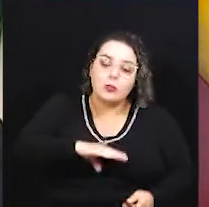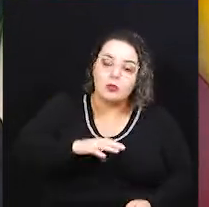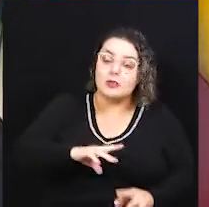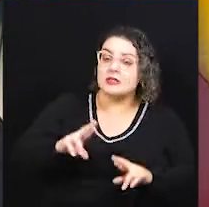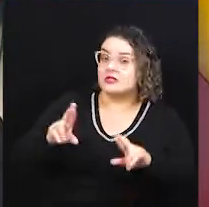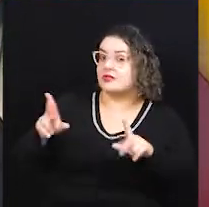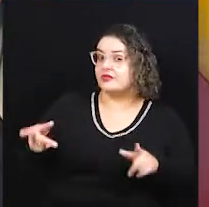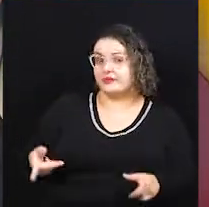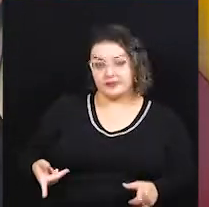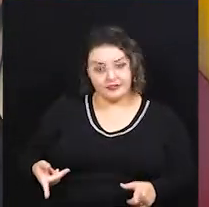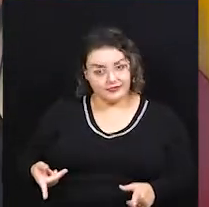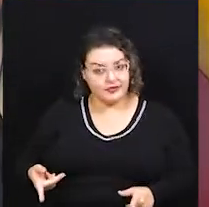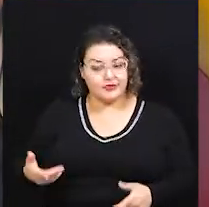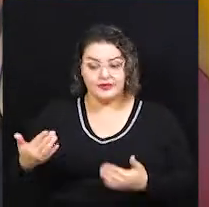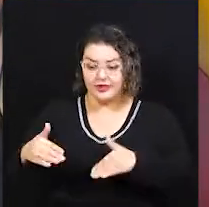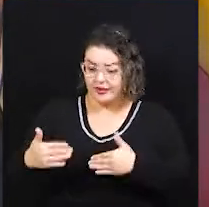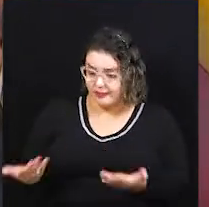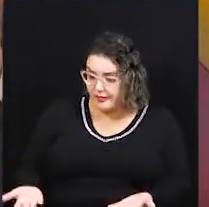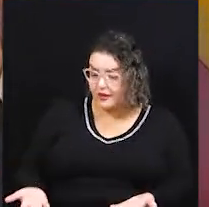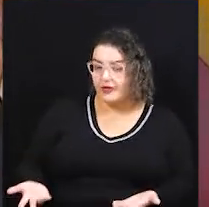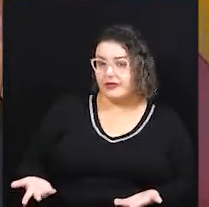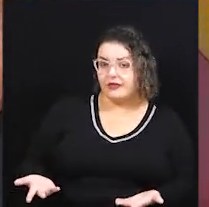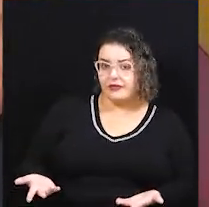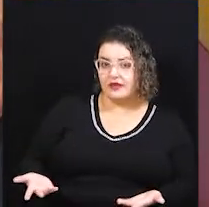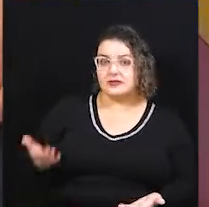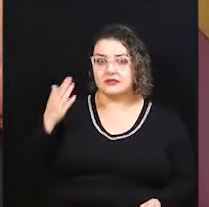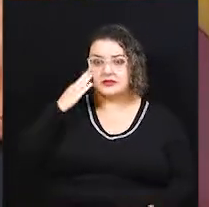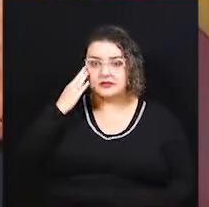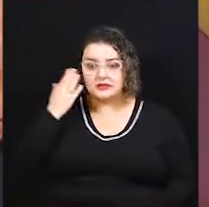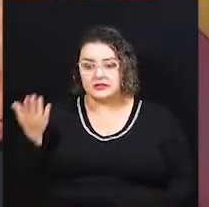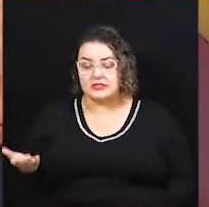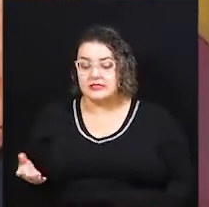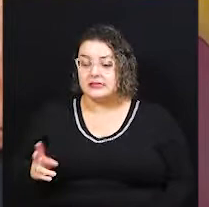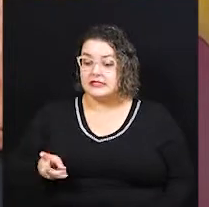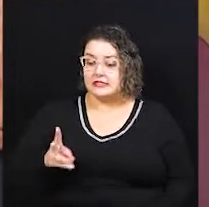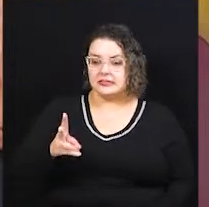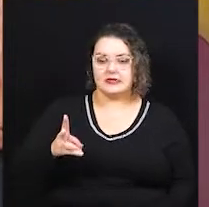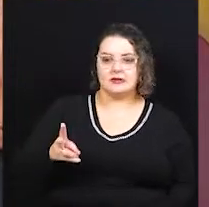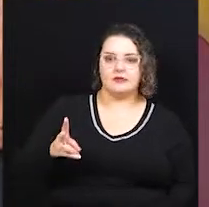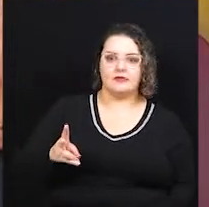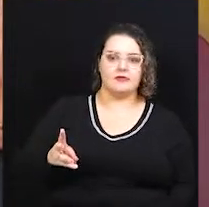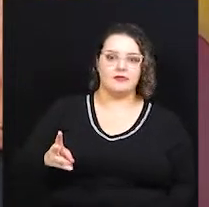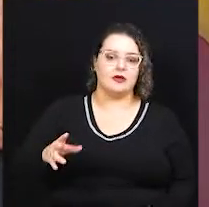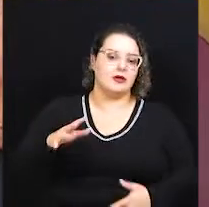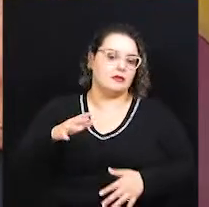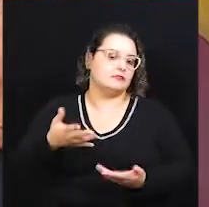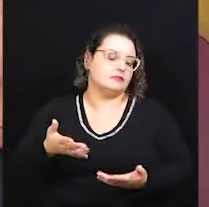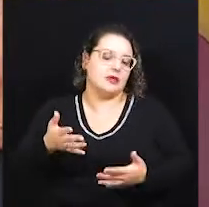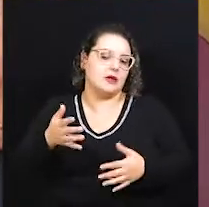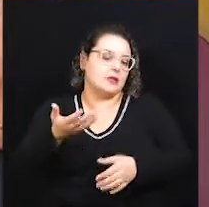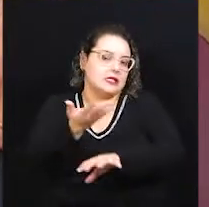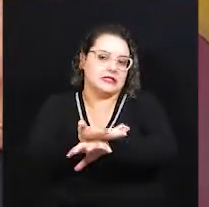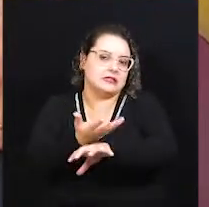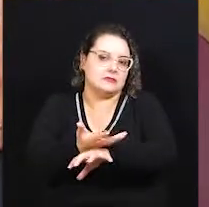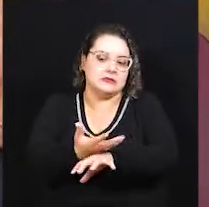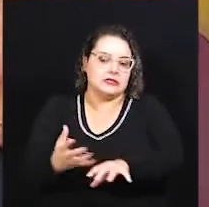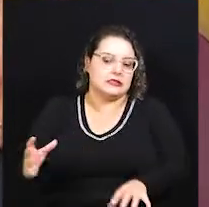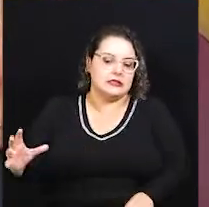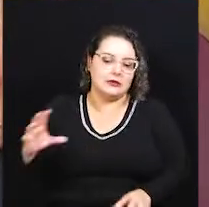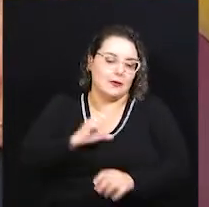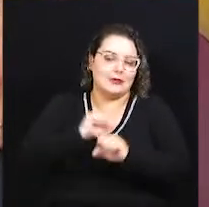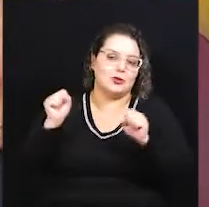é diferente, a pegada é outra, entendeu? Essa sempre foi a minha matéria no colégio preferida, né?